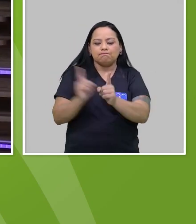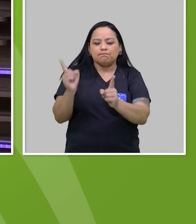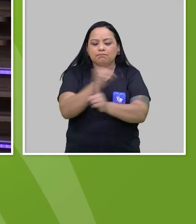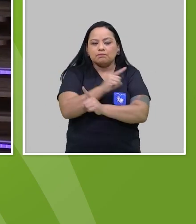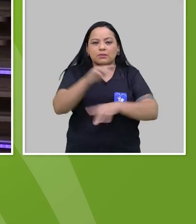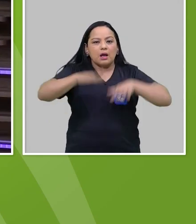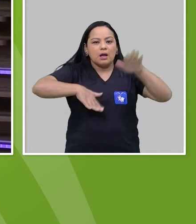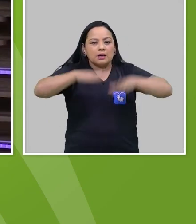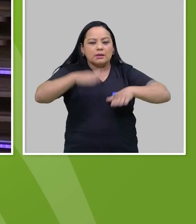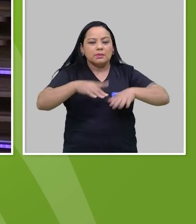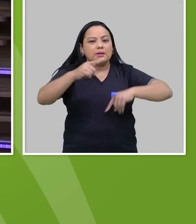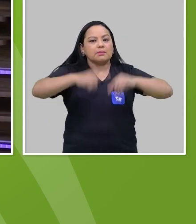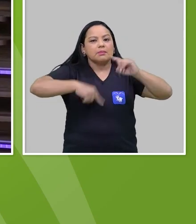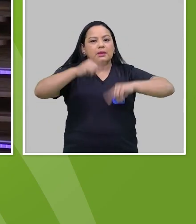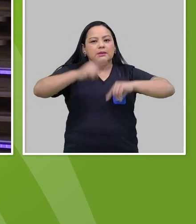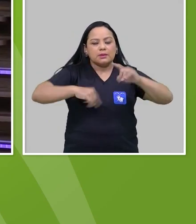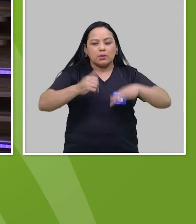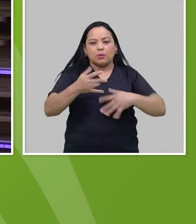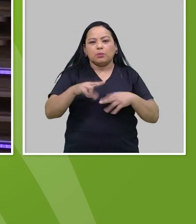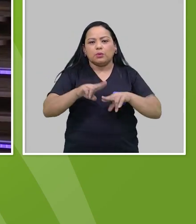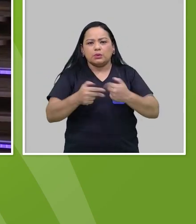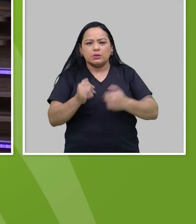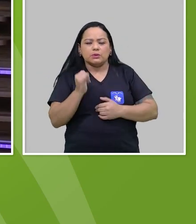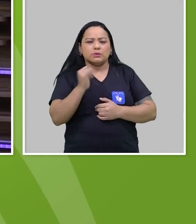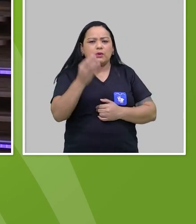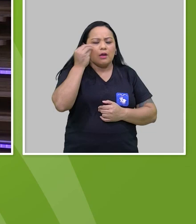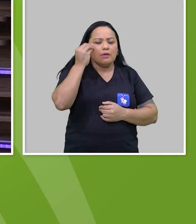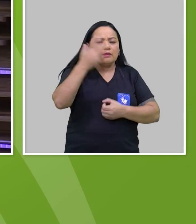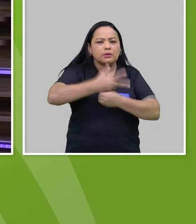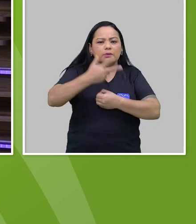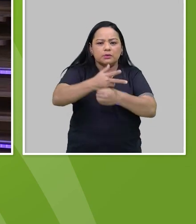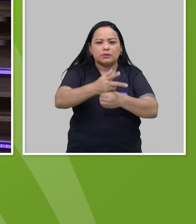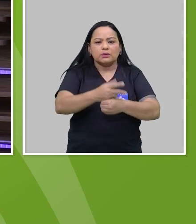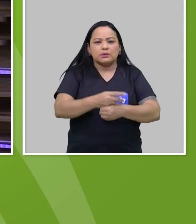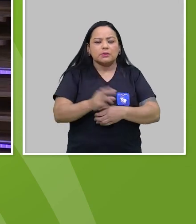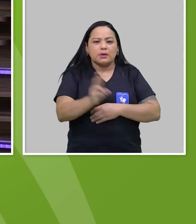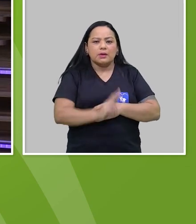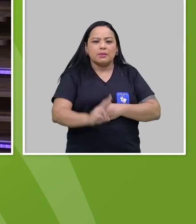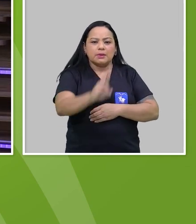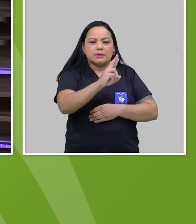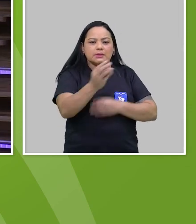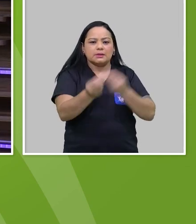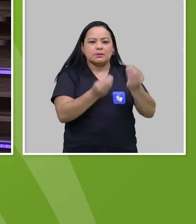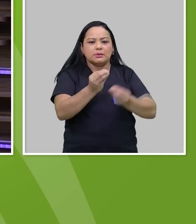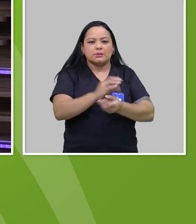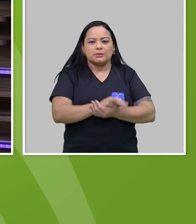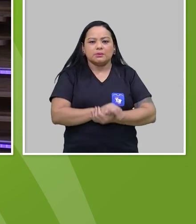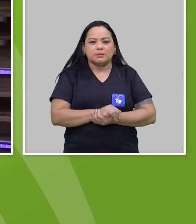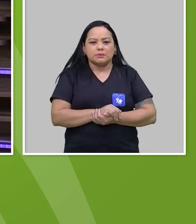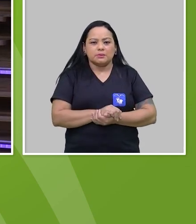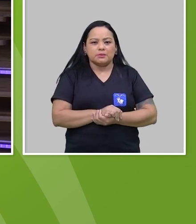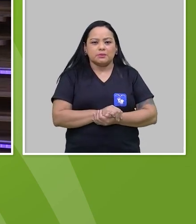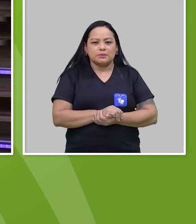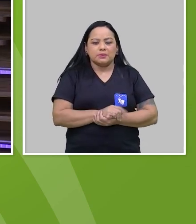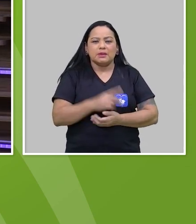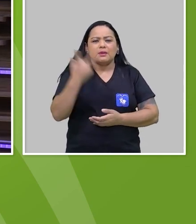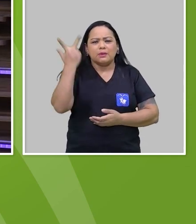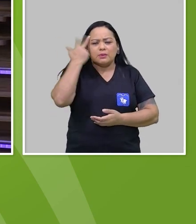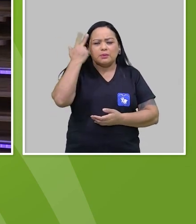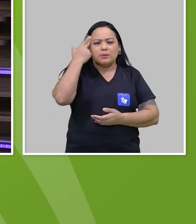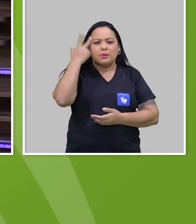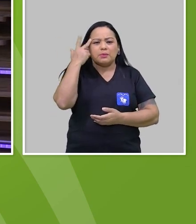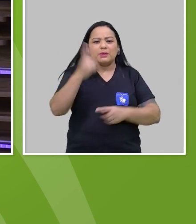do material. Por isso, quando a gente viu aí no nosso vídeo, a gente representou um muro, por exemplo. Normalmente,